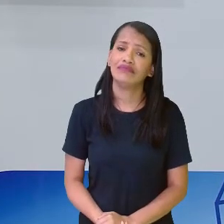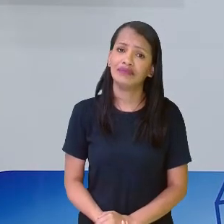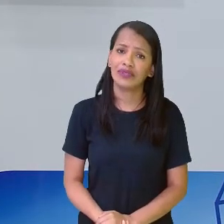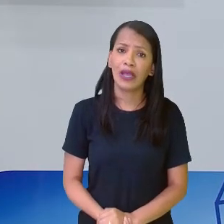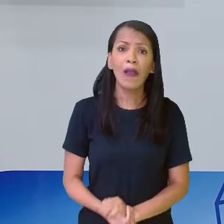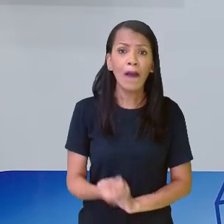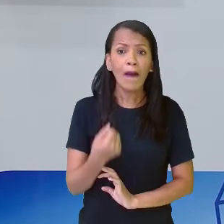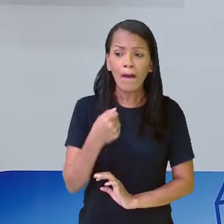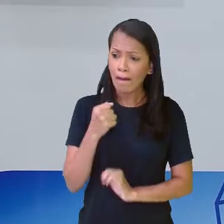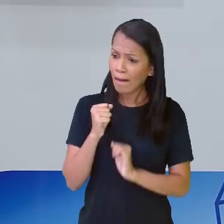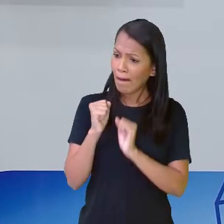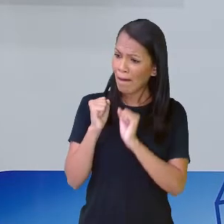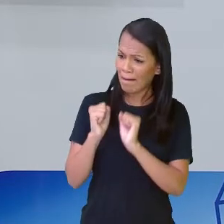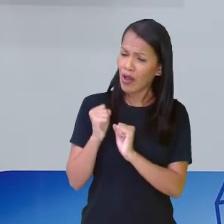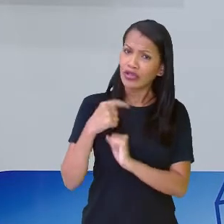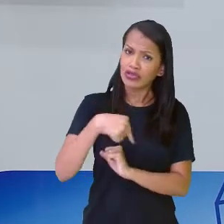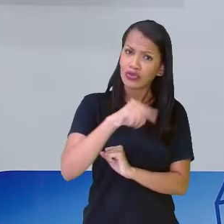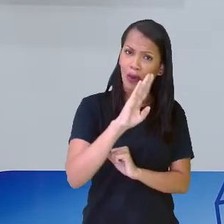Posso ir ao banheiro?